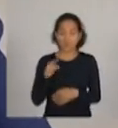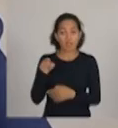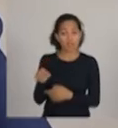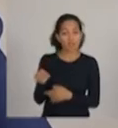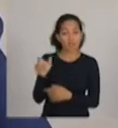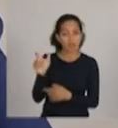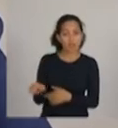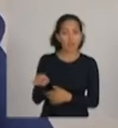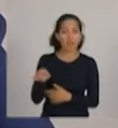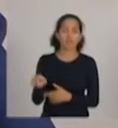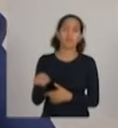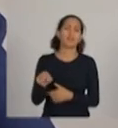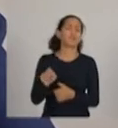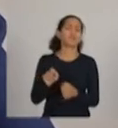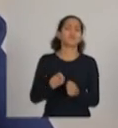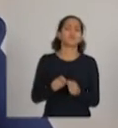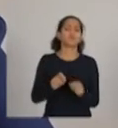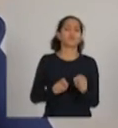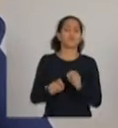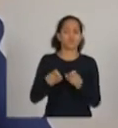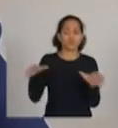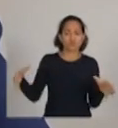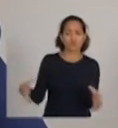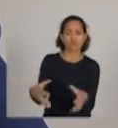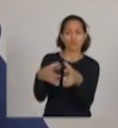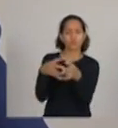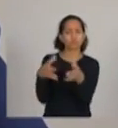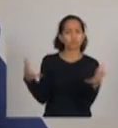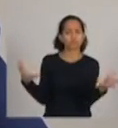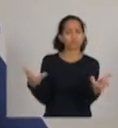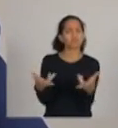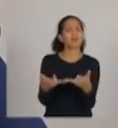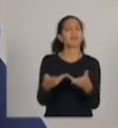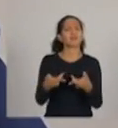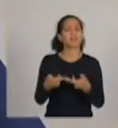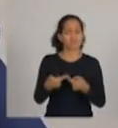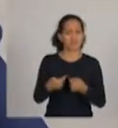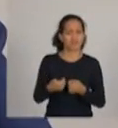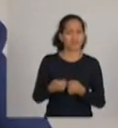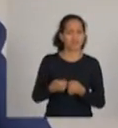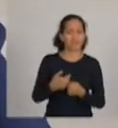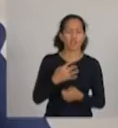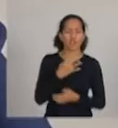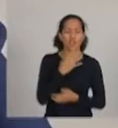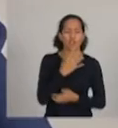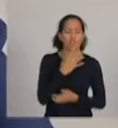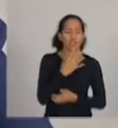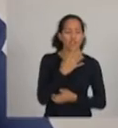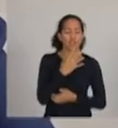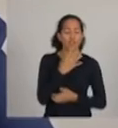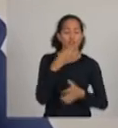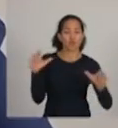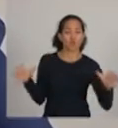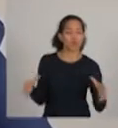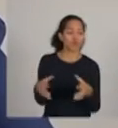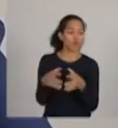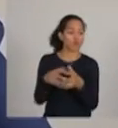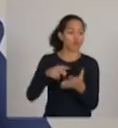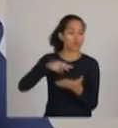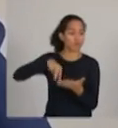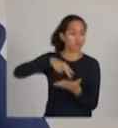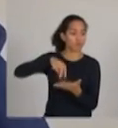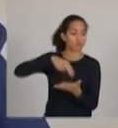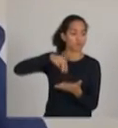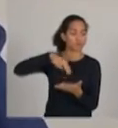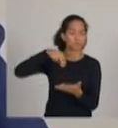ela fez um grupo fantástico, conhecido muito como bem. Grupo muito de bem, dança deputada